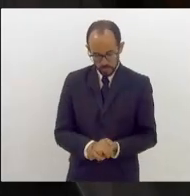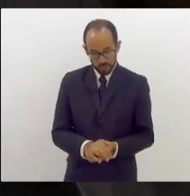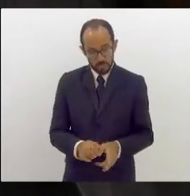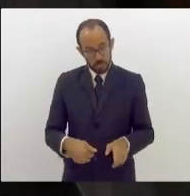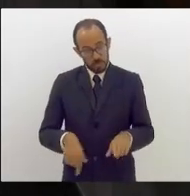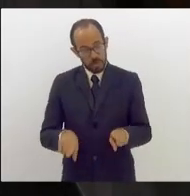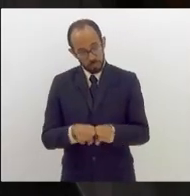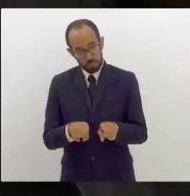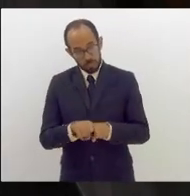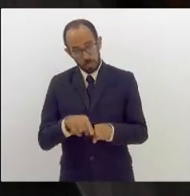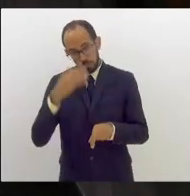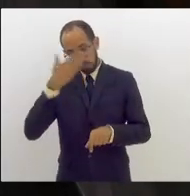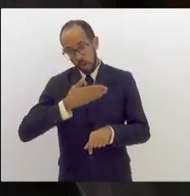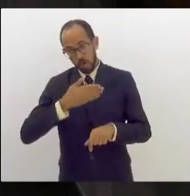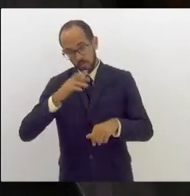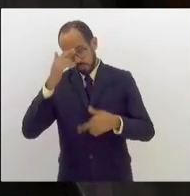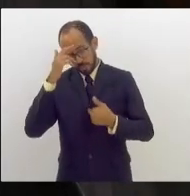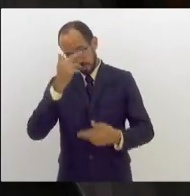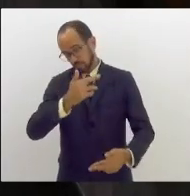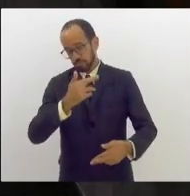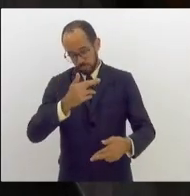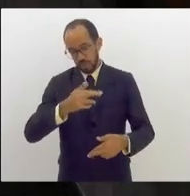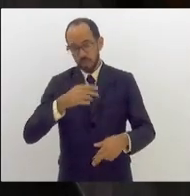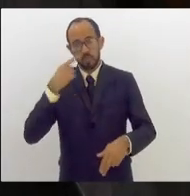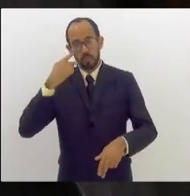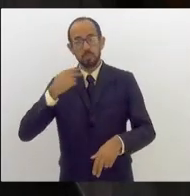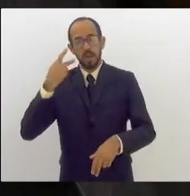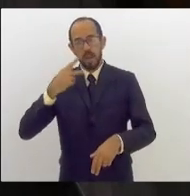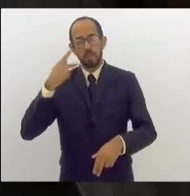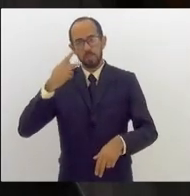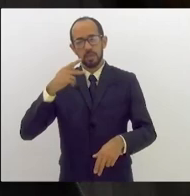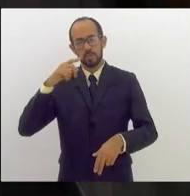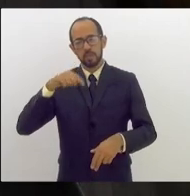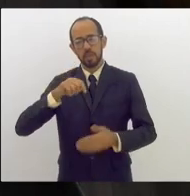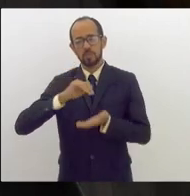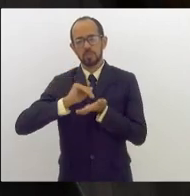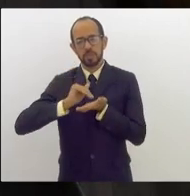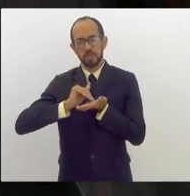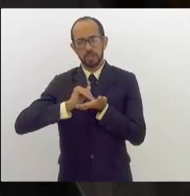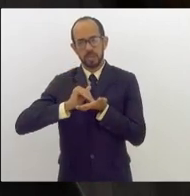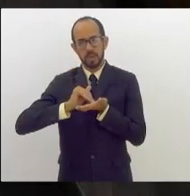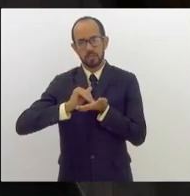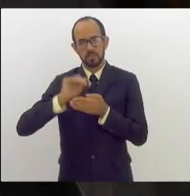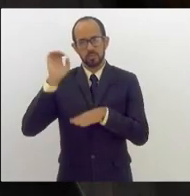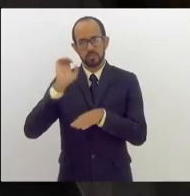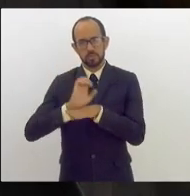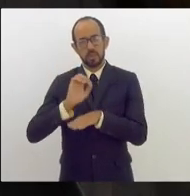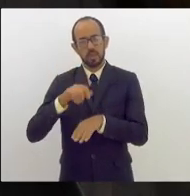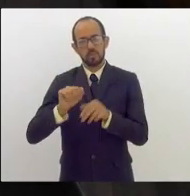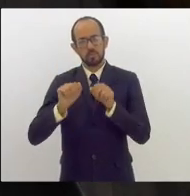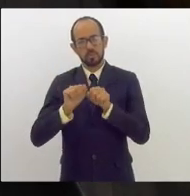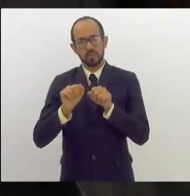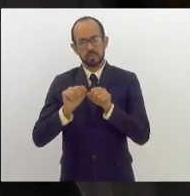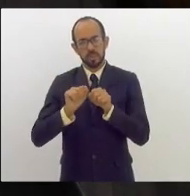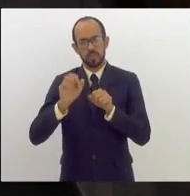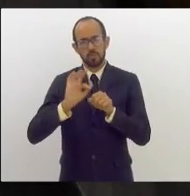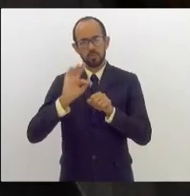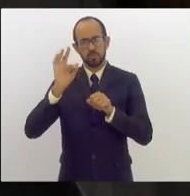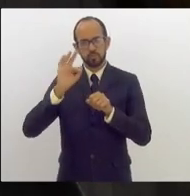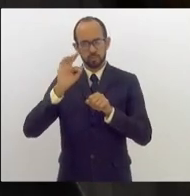o respeito com o trabalho da comissão e do Parlamento Fluminense a presença de um secretário de estado ali traçando o futuro